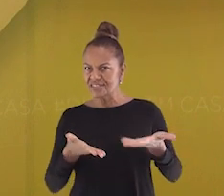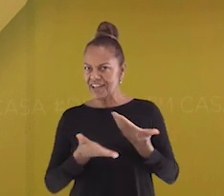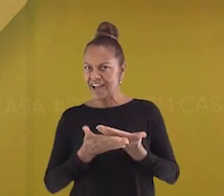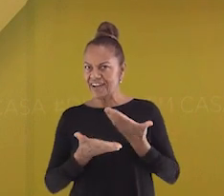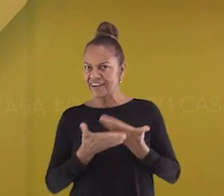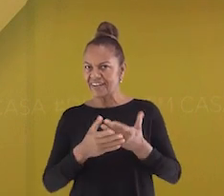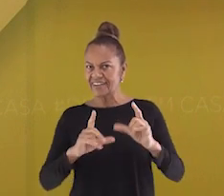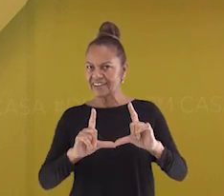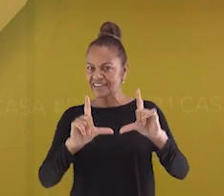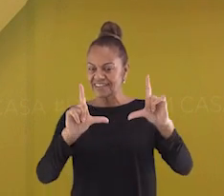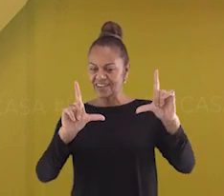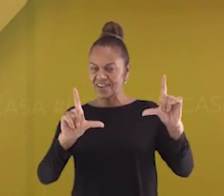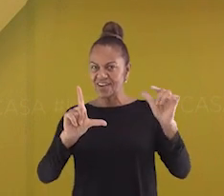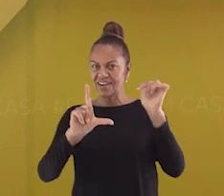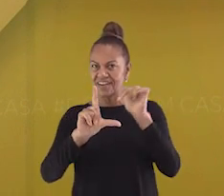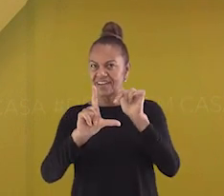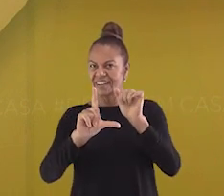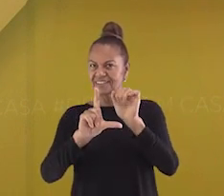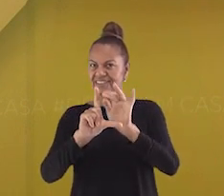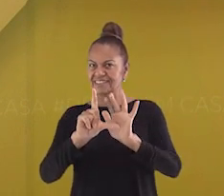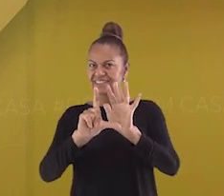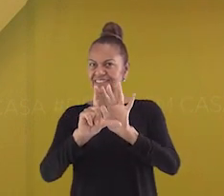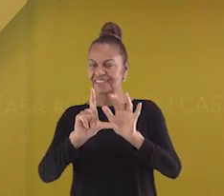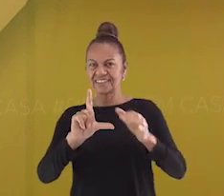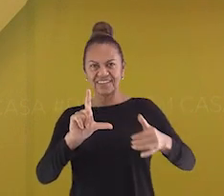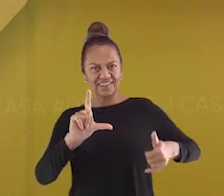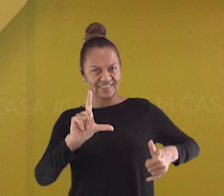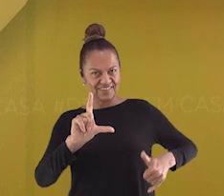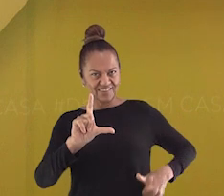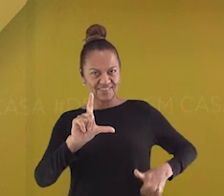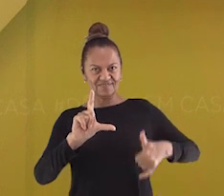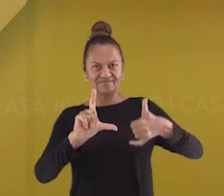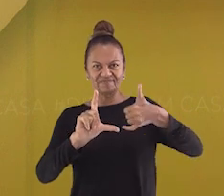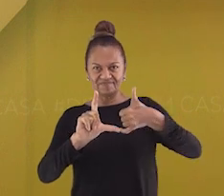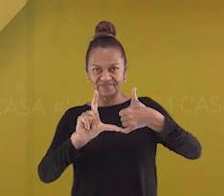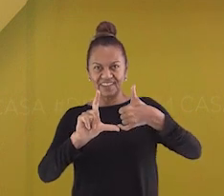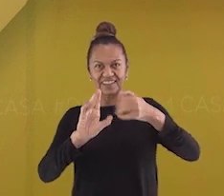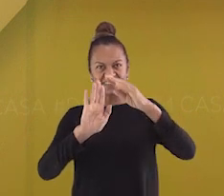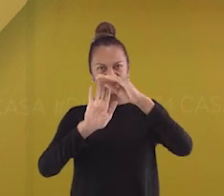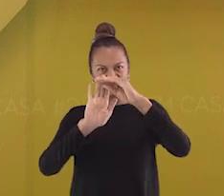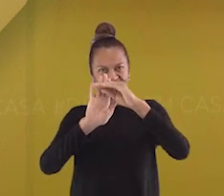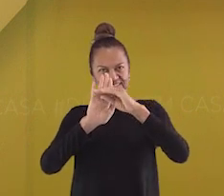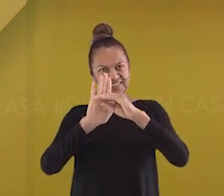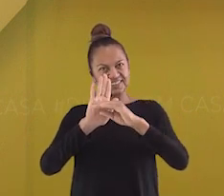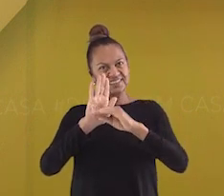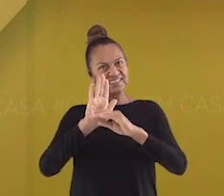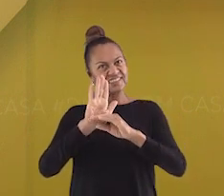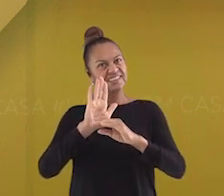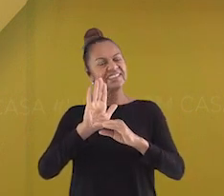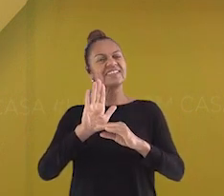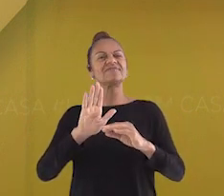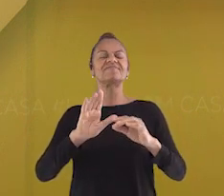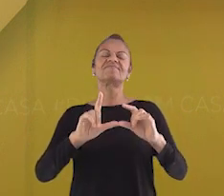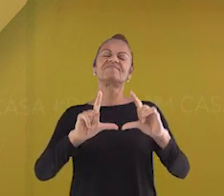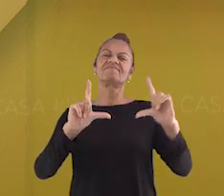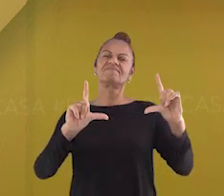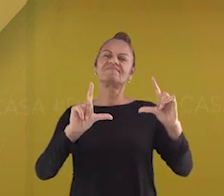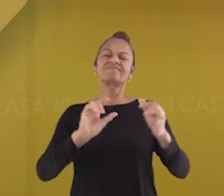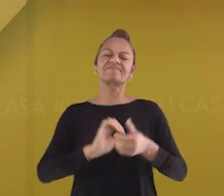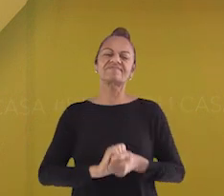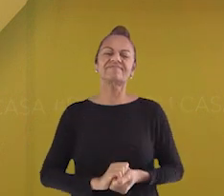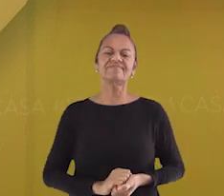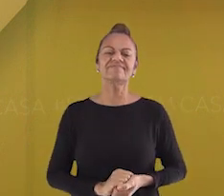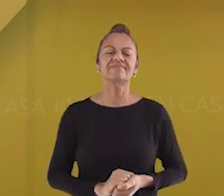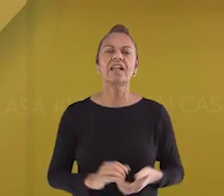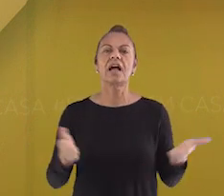registre agora. Aponte a câmera do seu celular para o QR Code que aparece na tela.